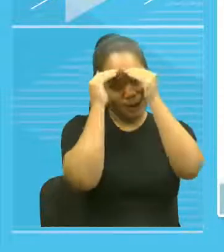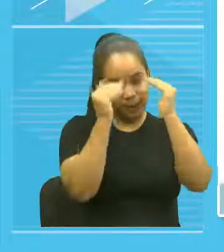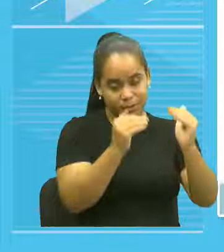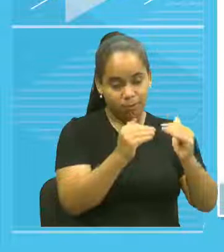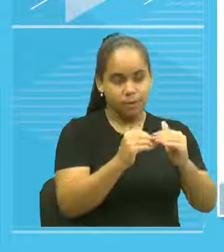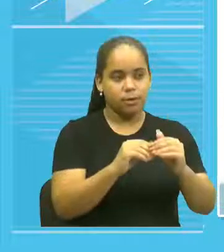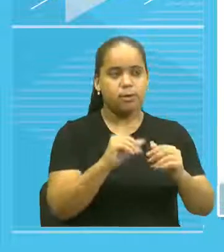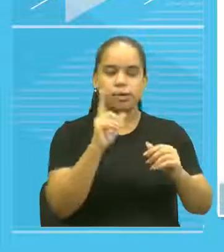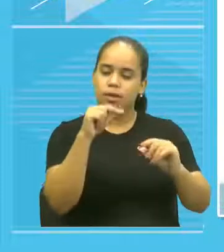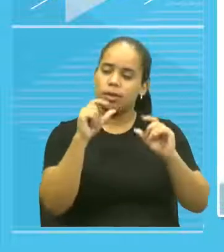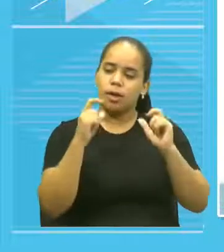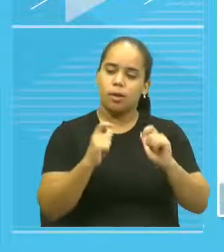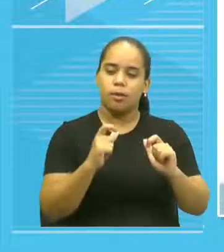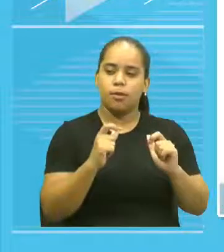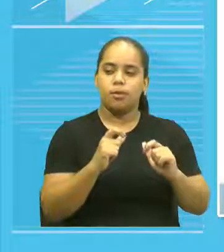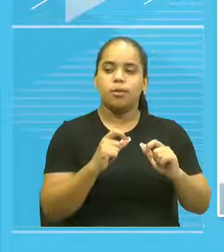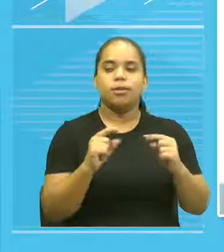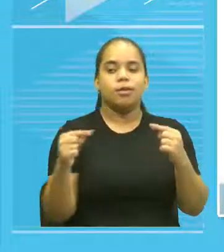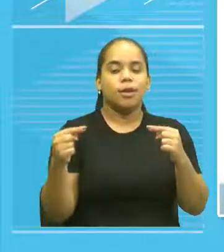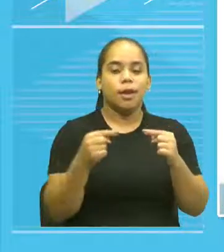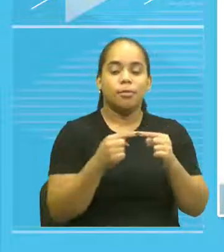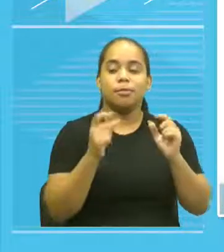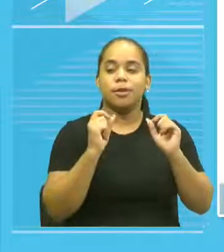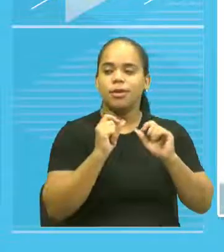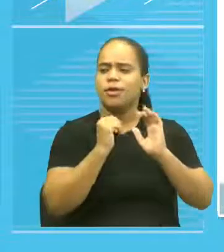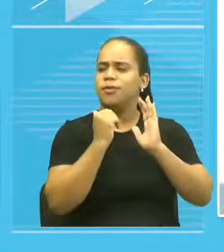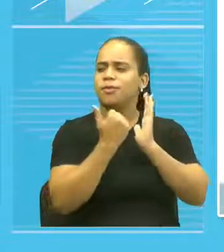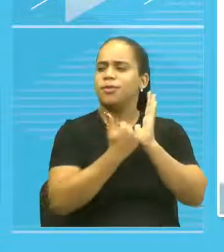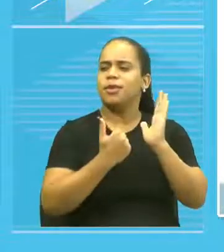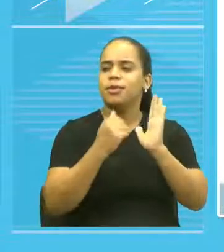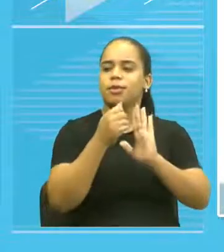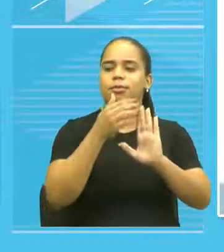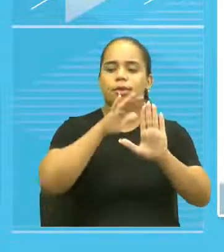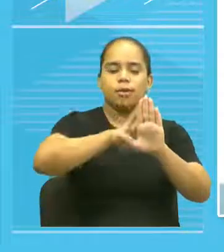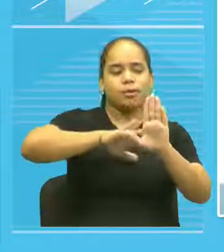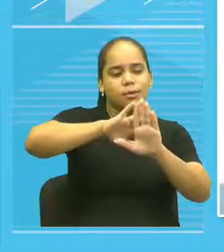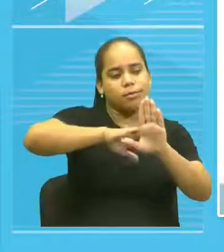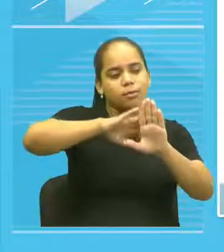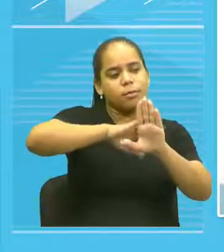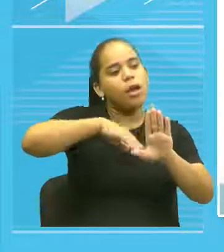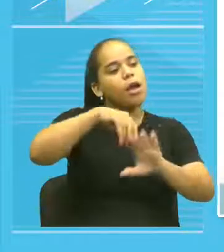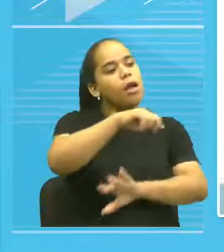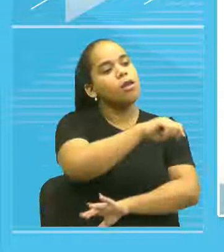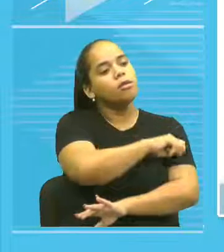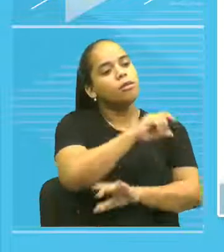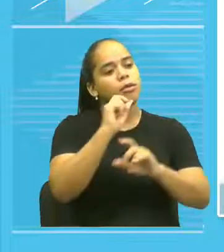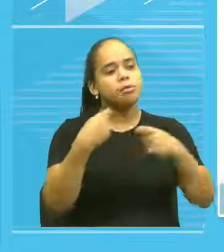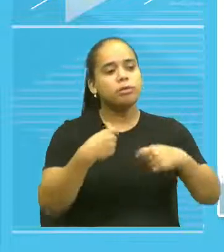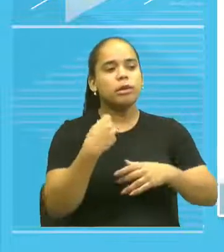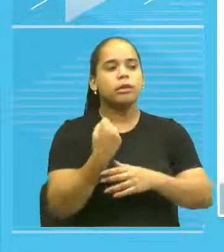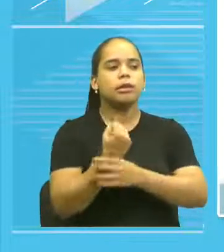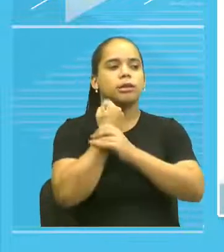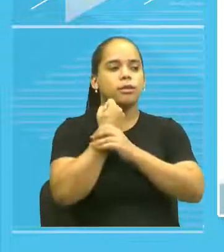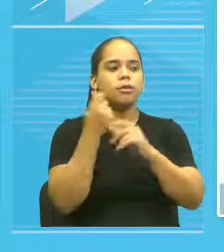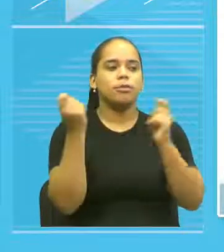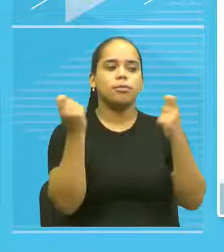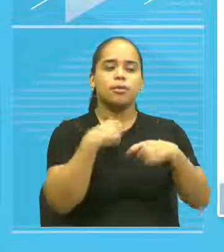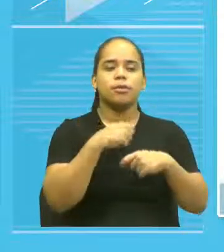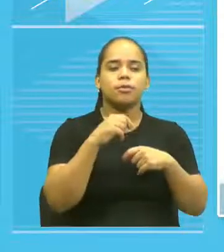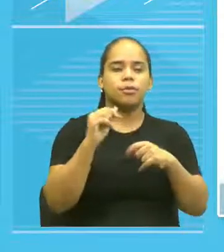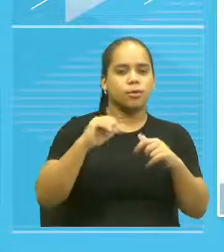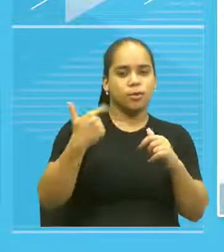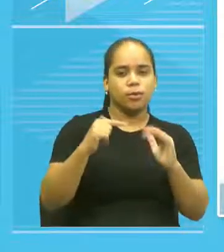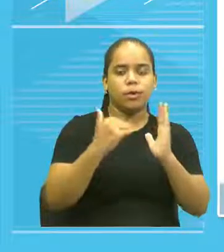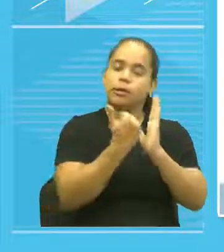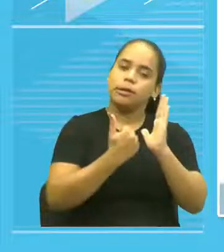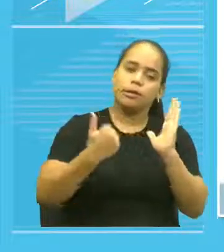aí onde entra o eufemismo para consertar isso sendo que o aluno precisa garantir que ela não seja exagerada ou